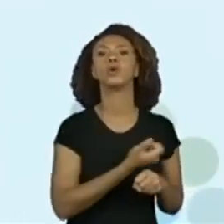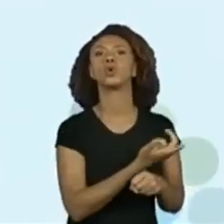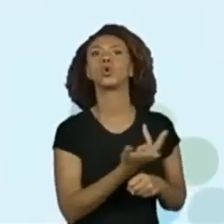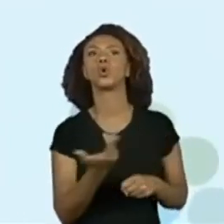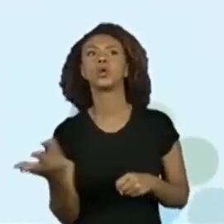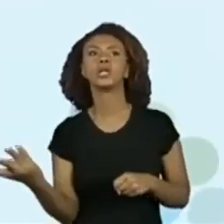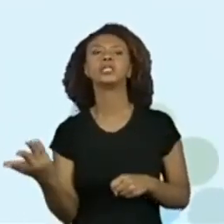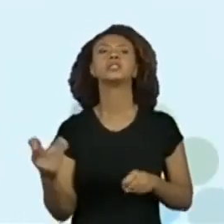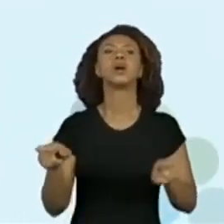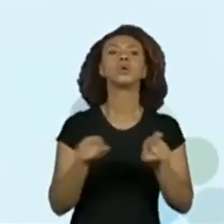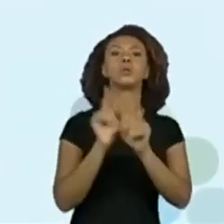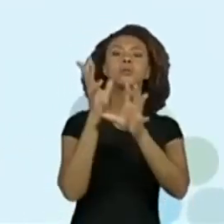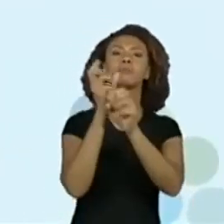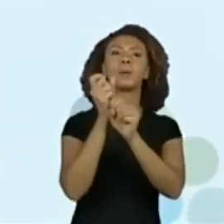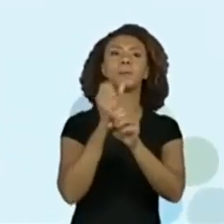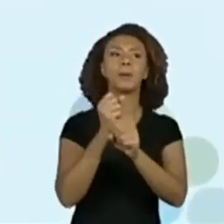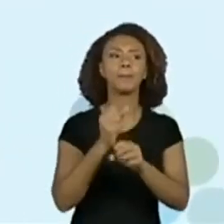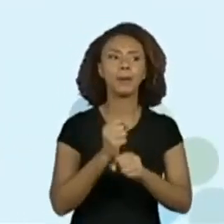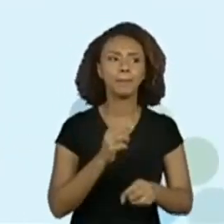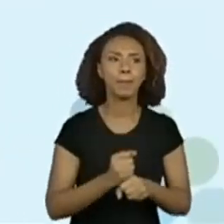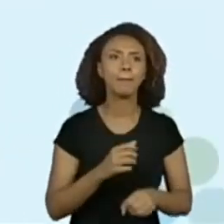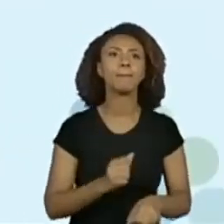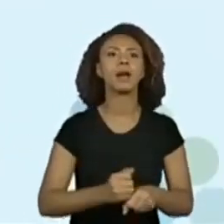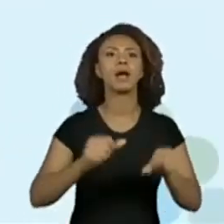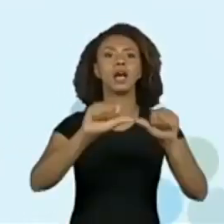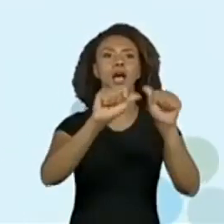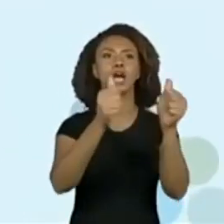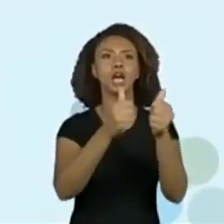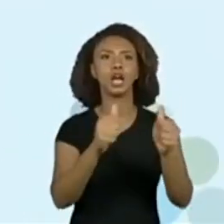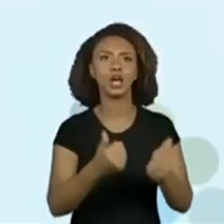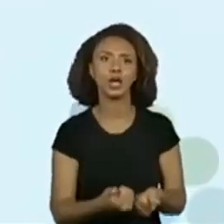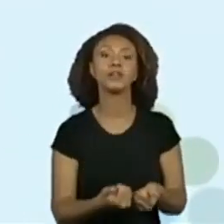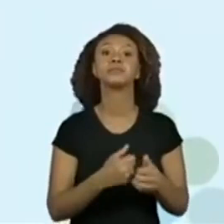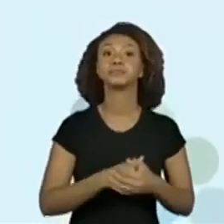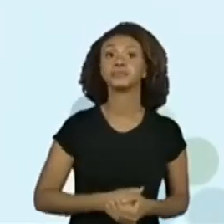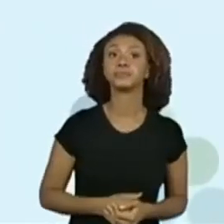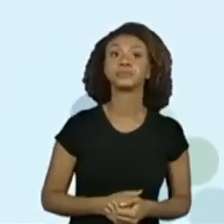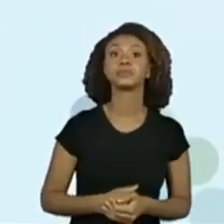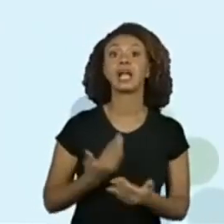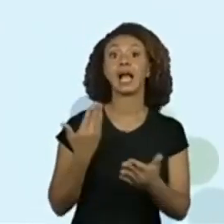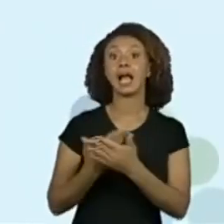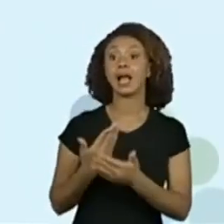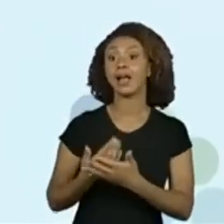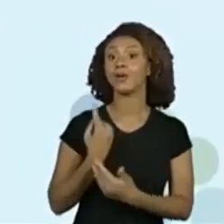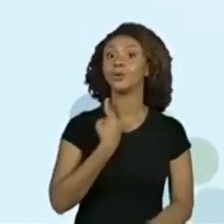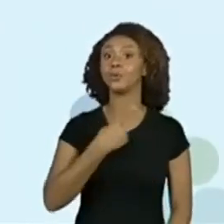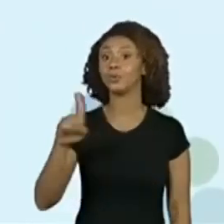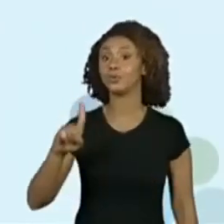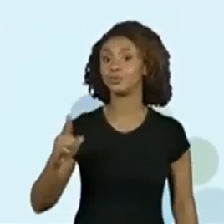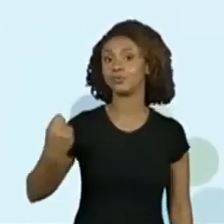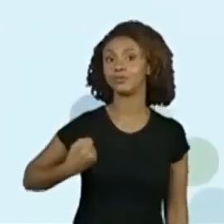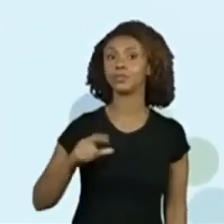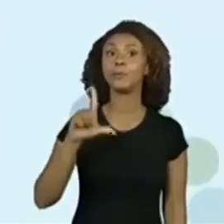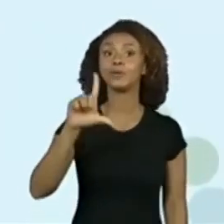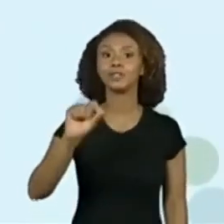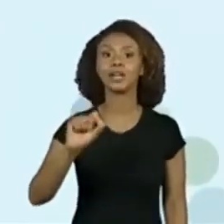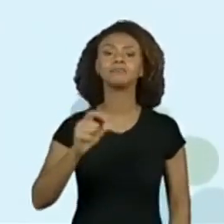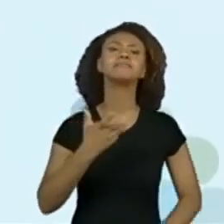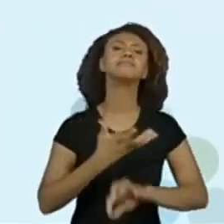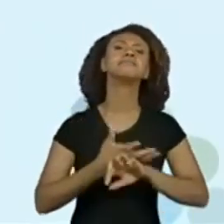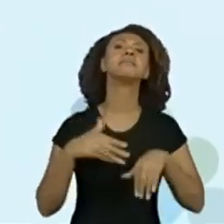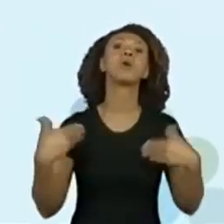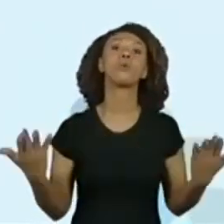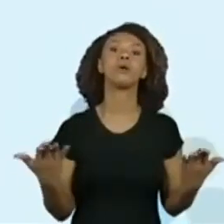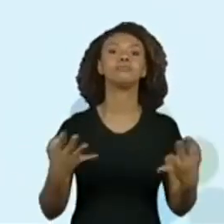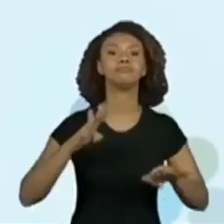geometria chegou então ao fim essa é a nossa última aula aula 10 a disciplina matemática